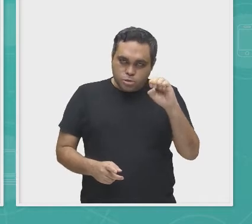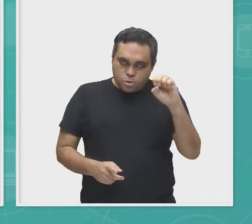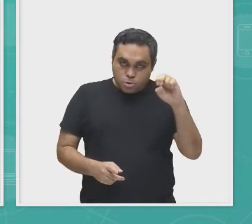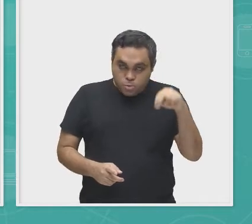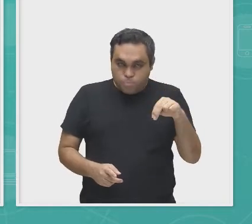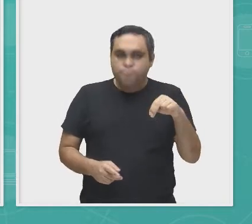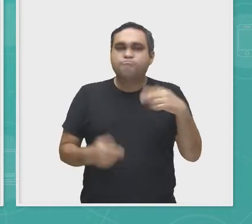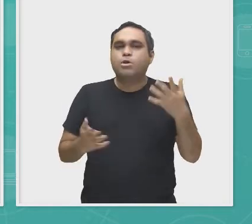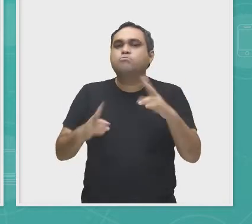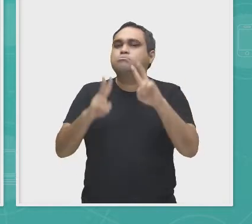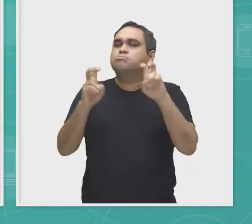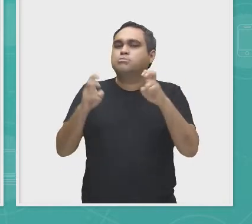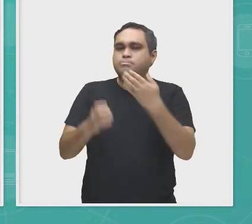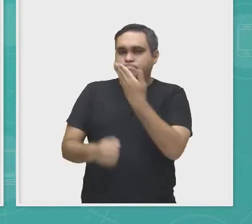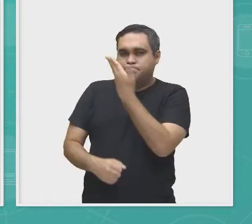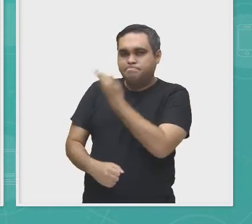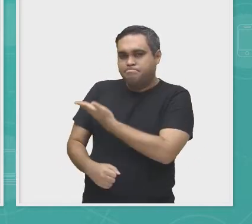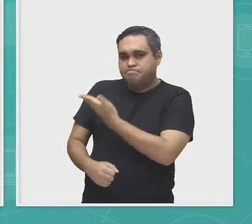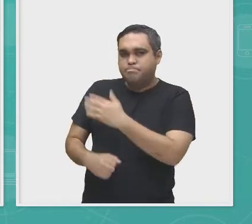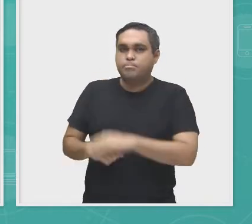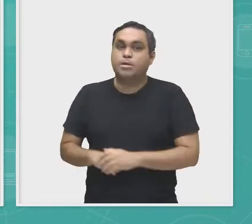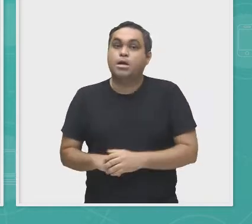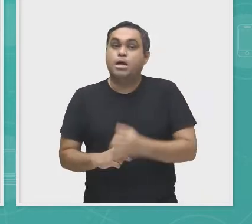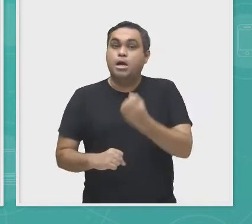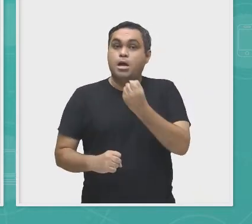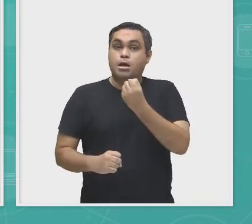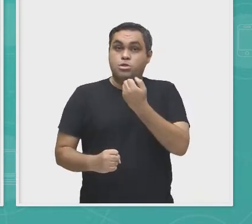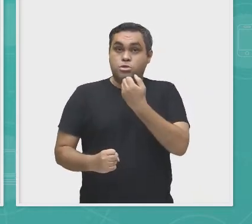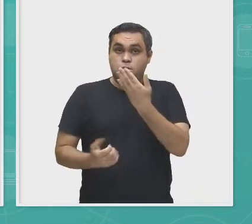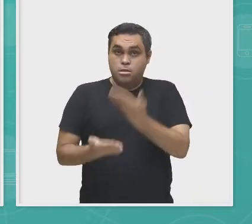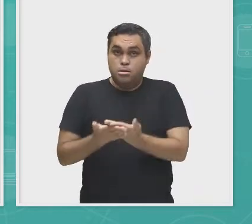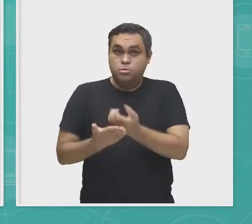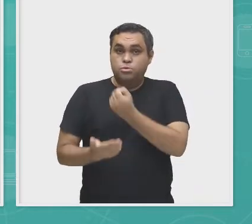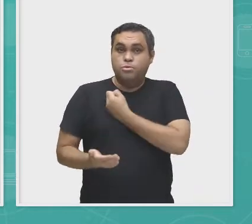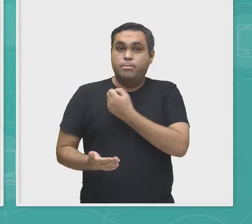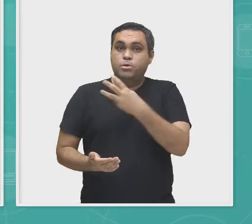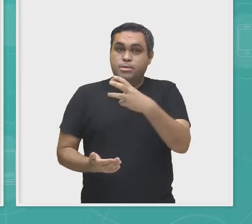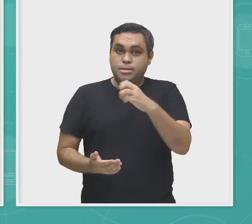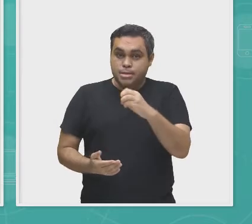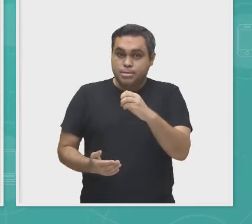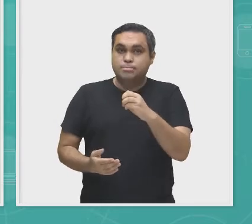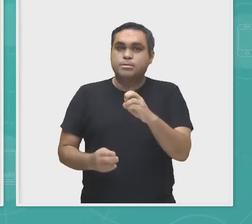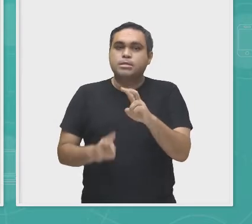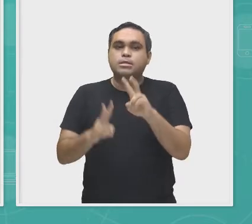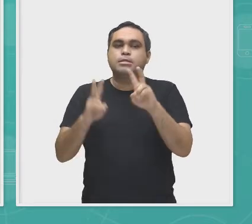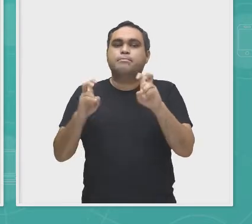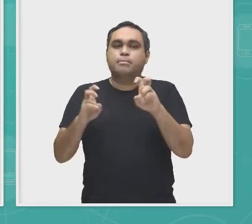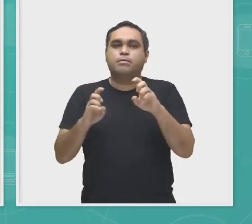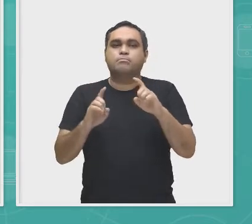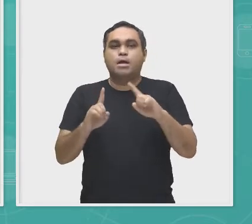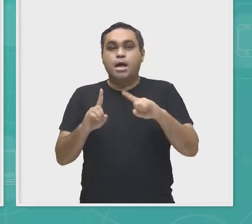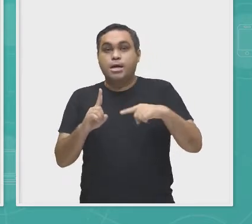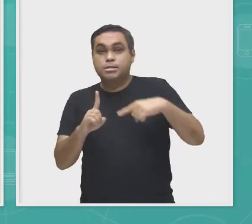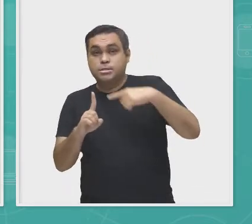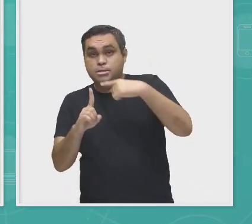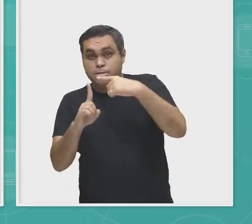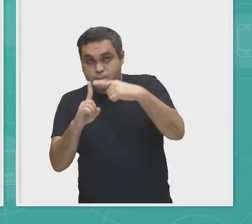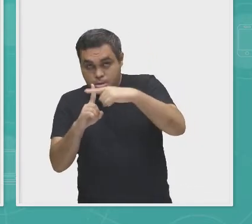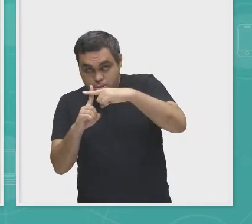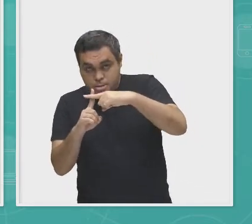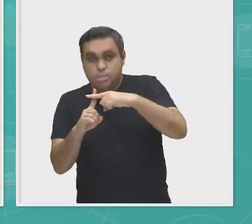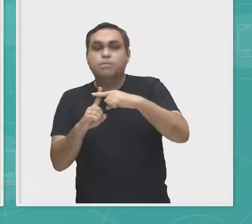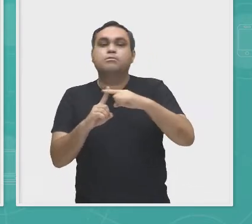Então, na nossa 30ª aula de matemática, nós vamos abordar o conteúdo de adição e